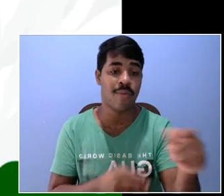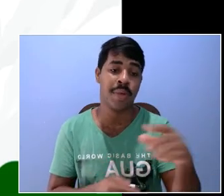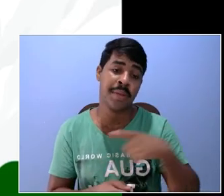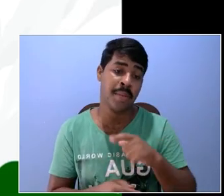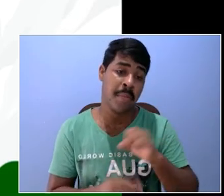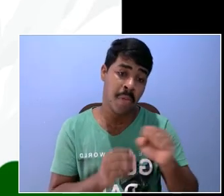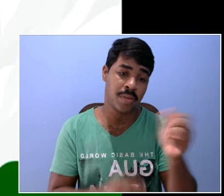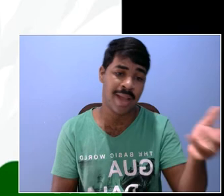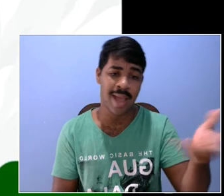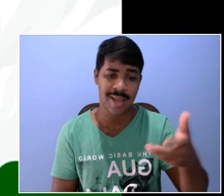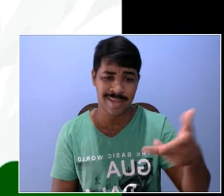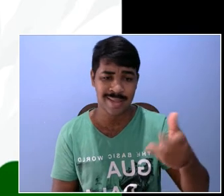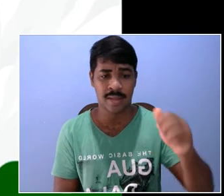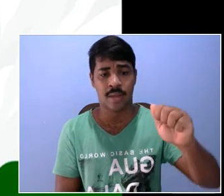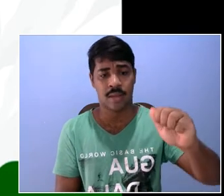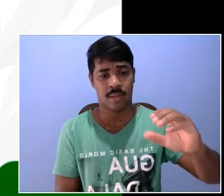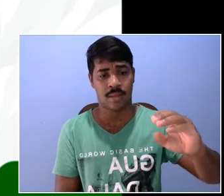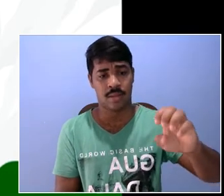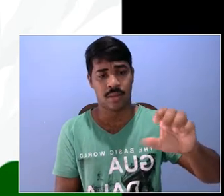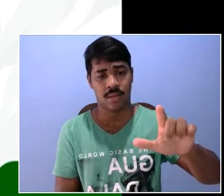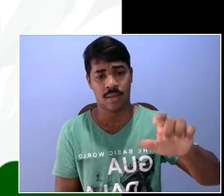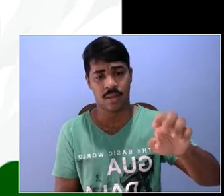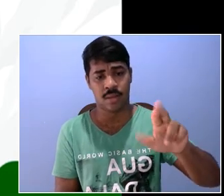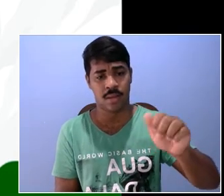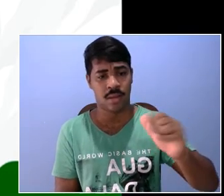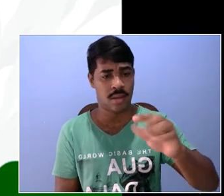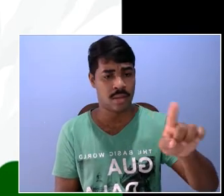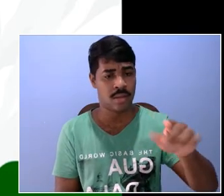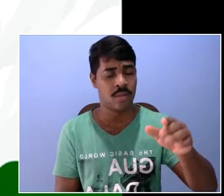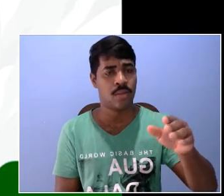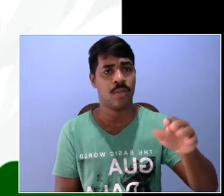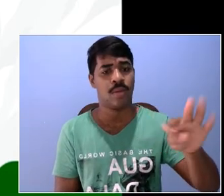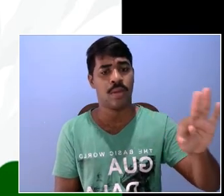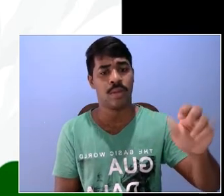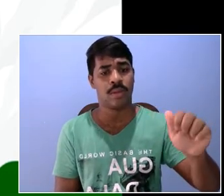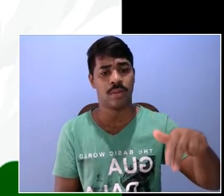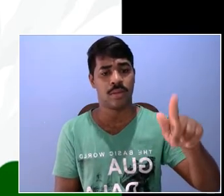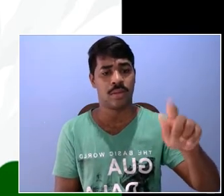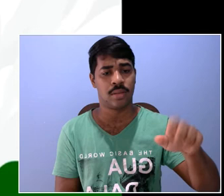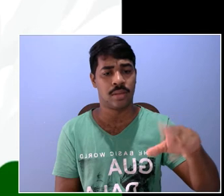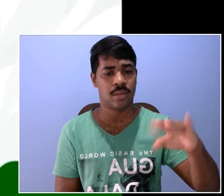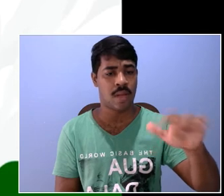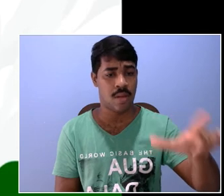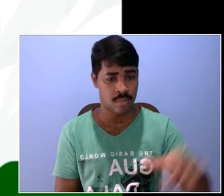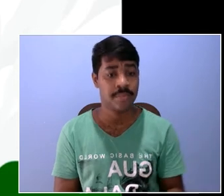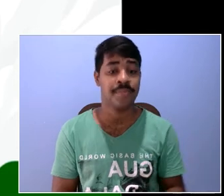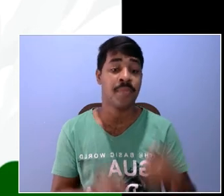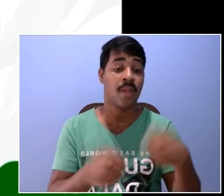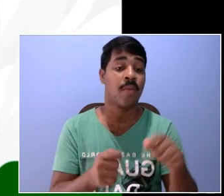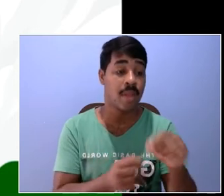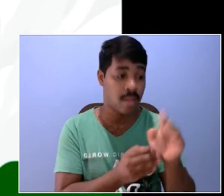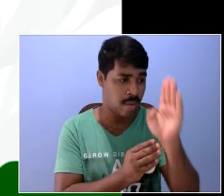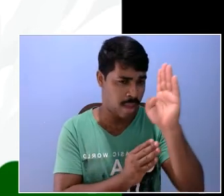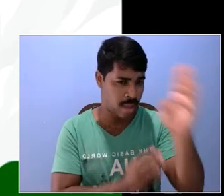velocidade escalar constante, mas a velocidade vetorial vai existir. Então, por isso tem que ser em linha reta. Então, o corpo